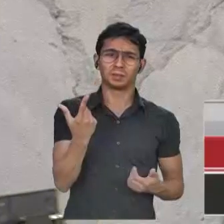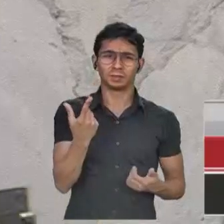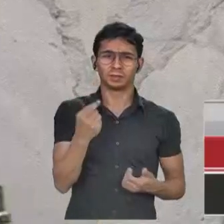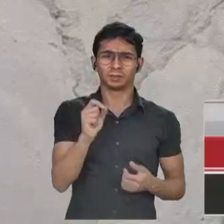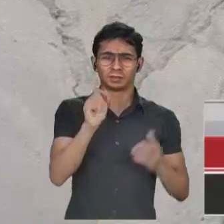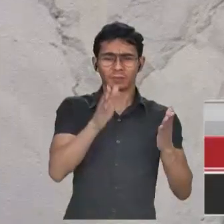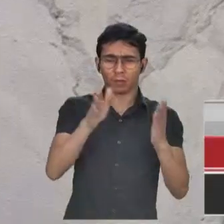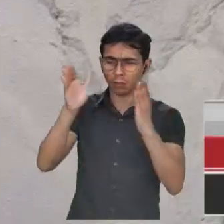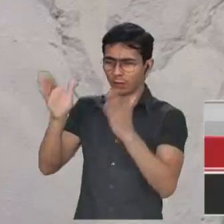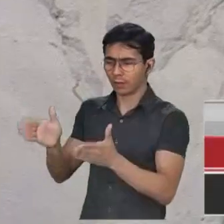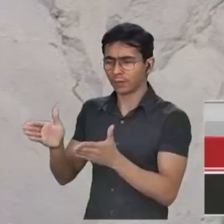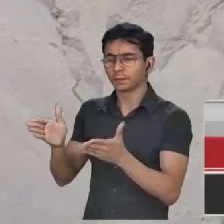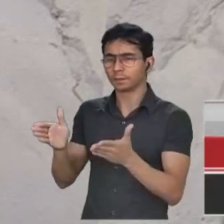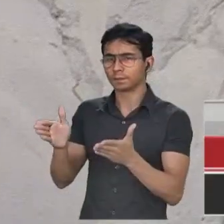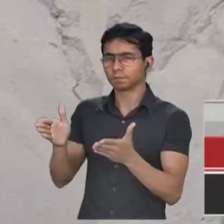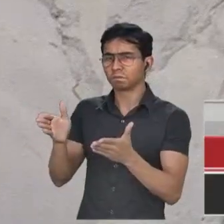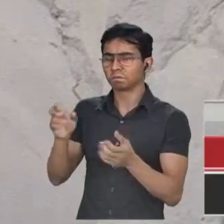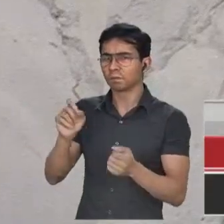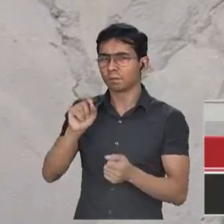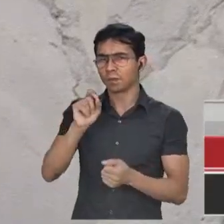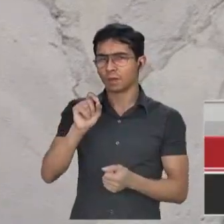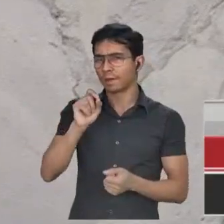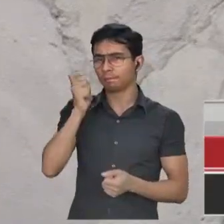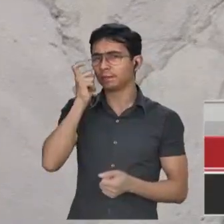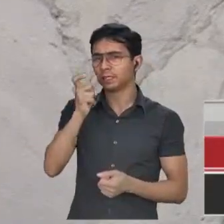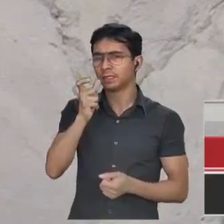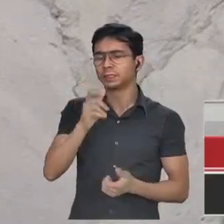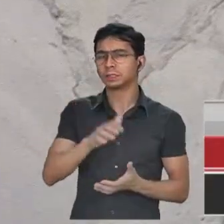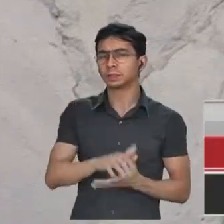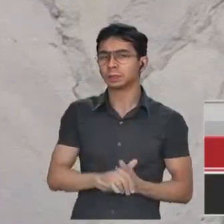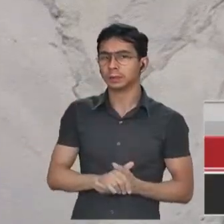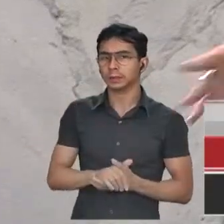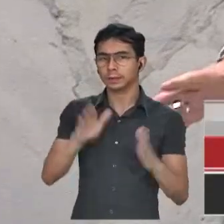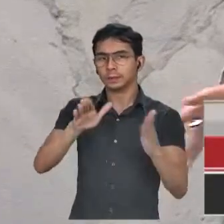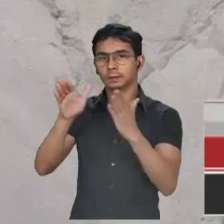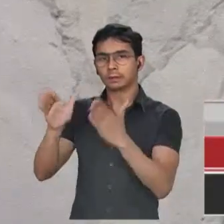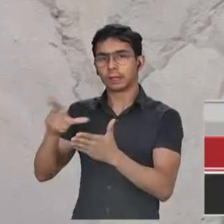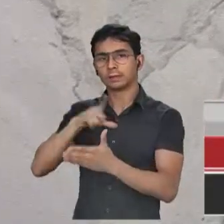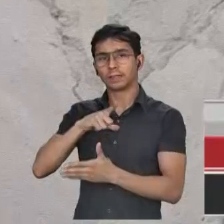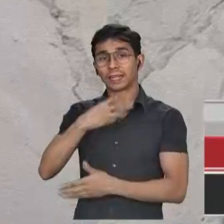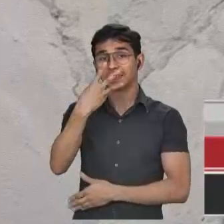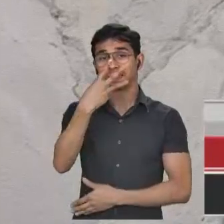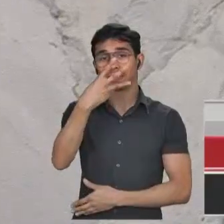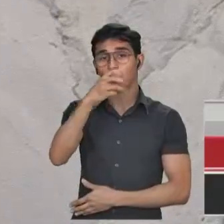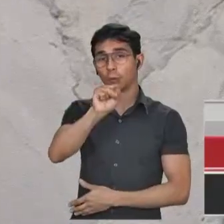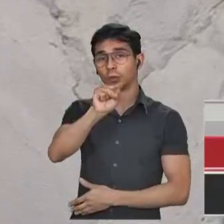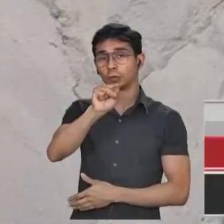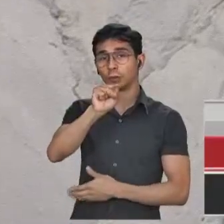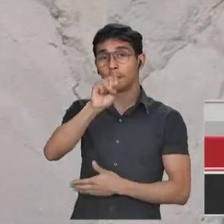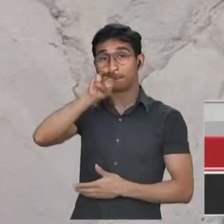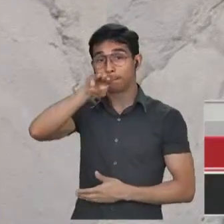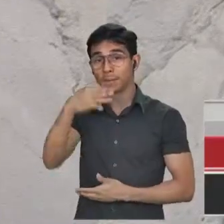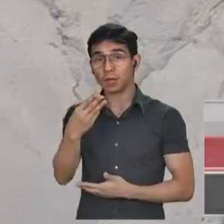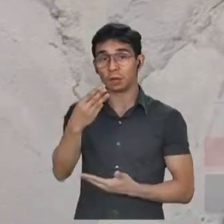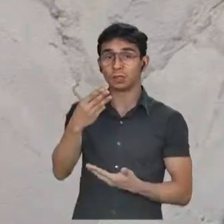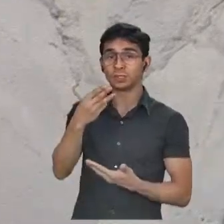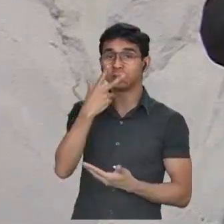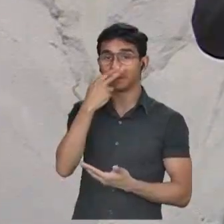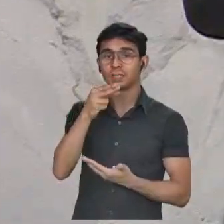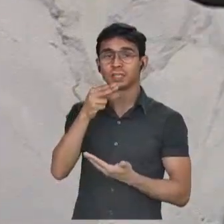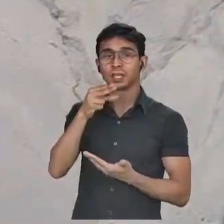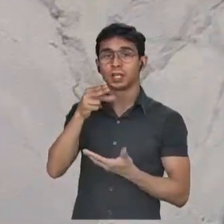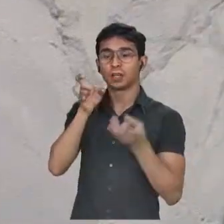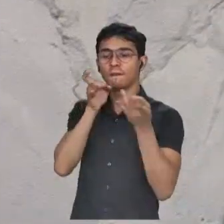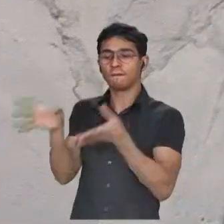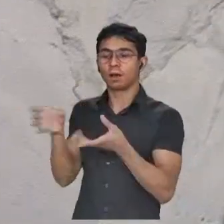capitão ponto é interessante isso de um lado nós estamos jogando 38 milhões fora o que nós estamos querendo